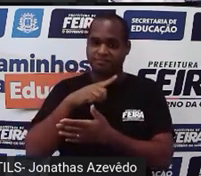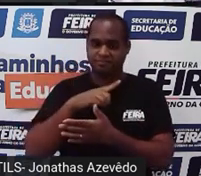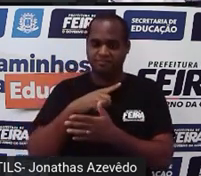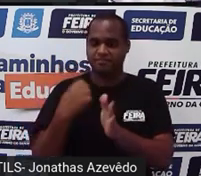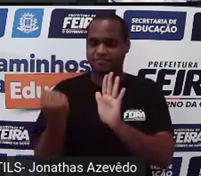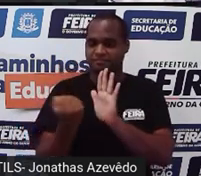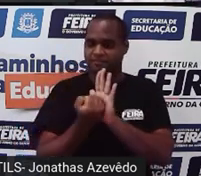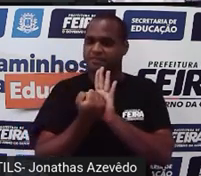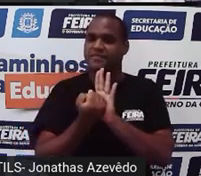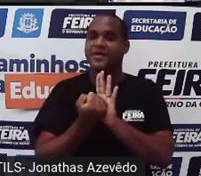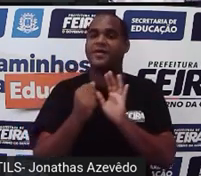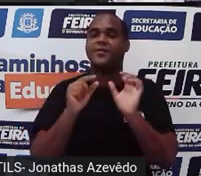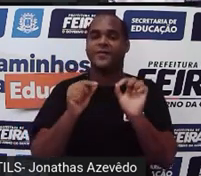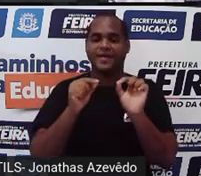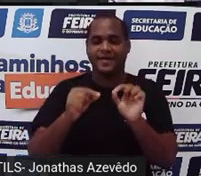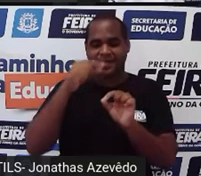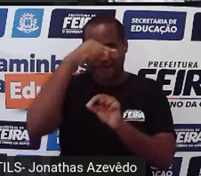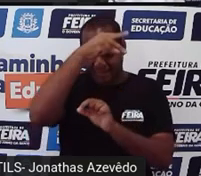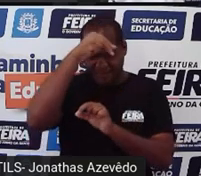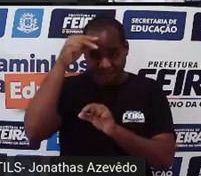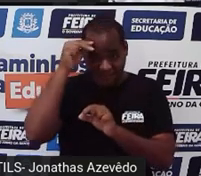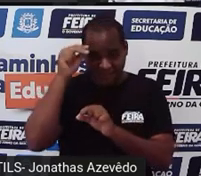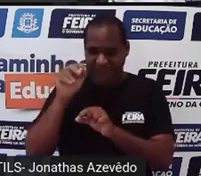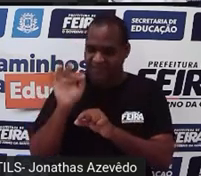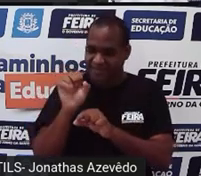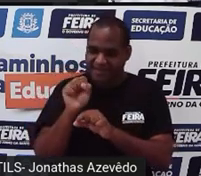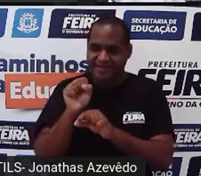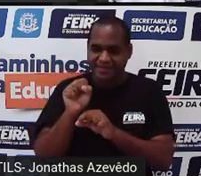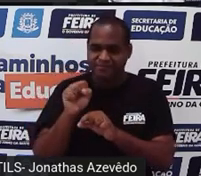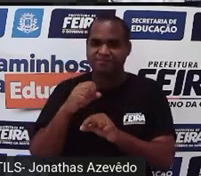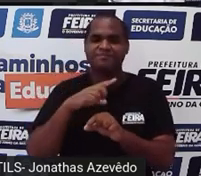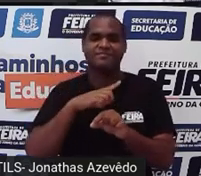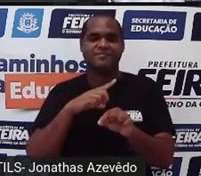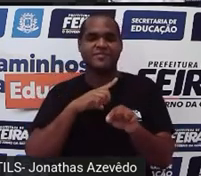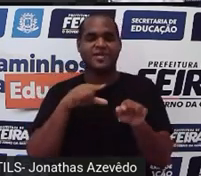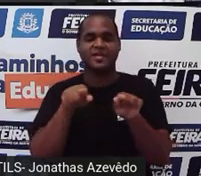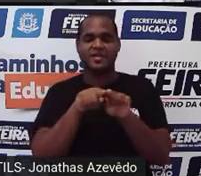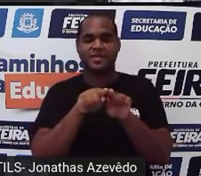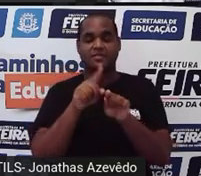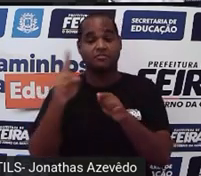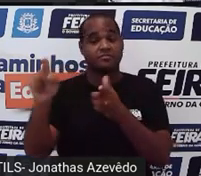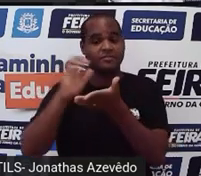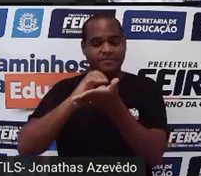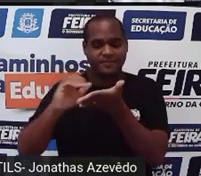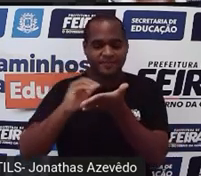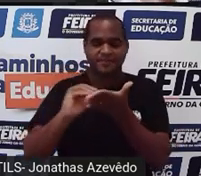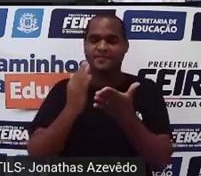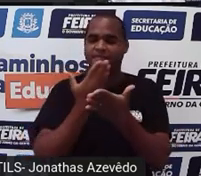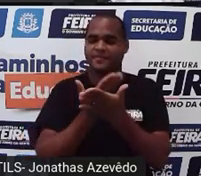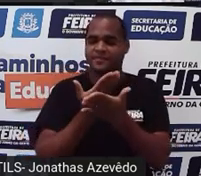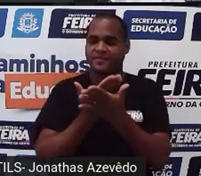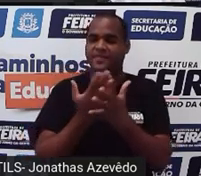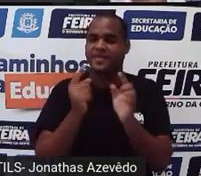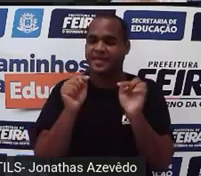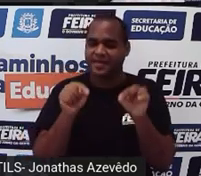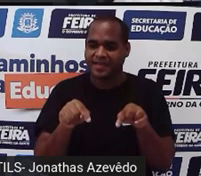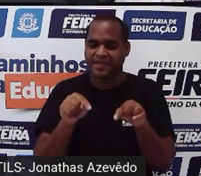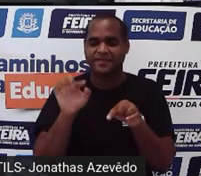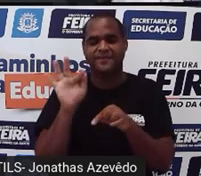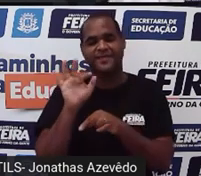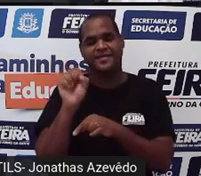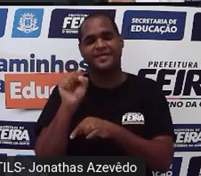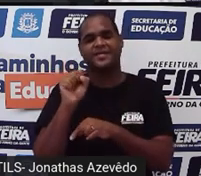as logomarcas da Prefeitura Municipal de Feira de Santana e da própria Secretaria de Educação aqui